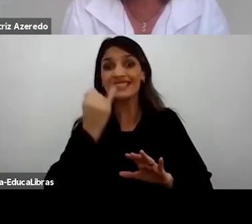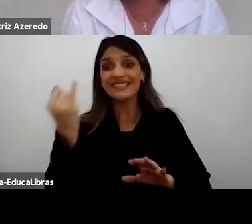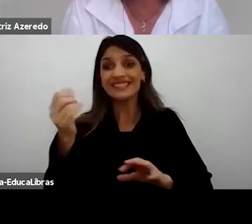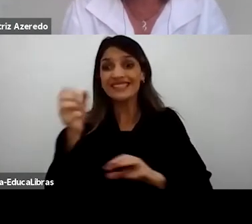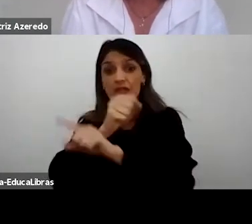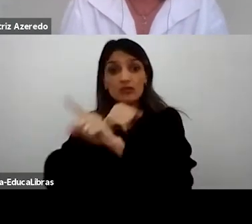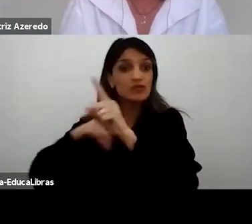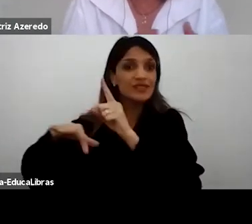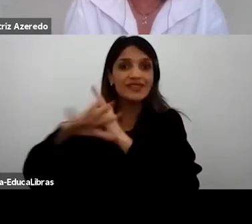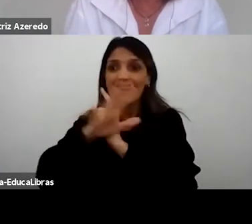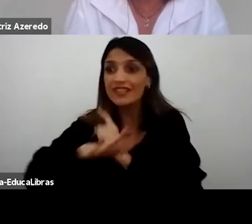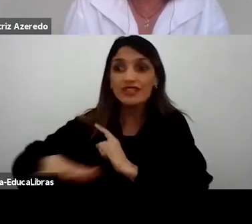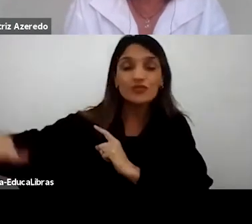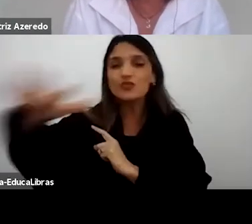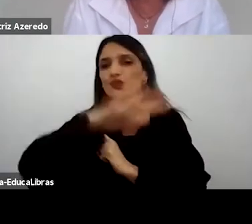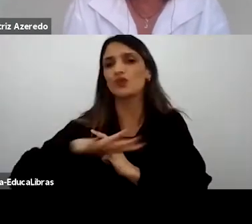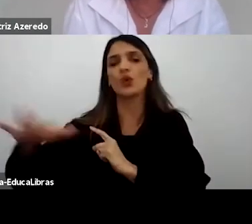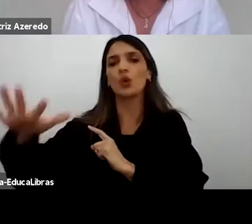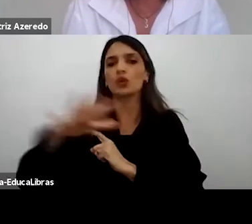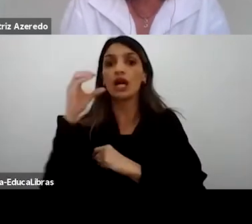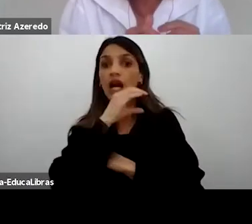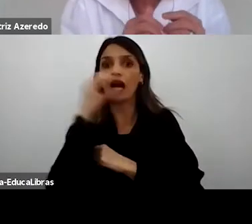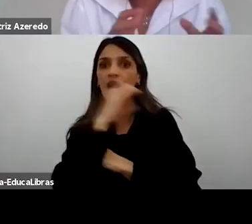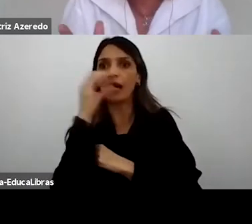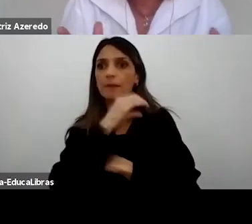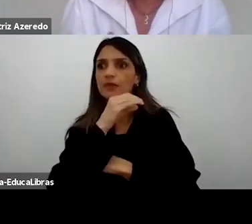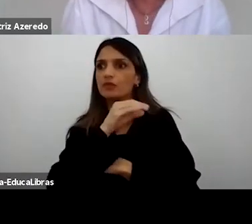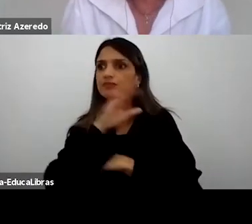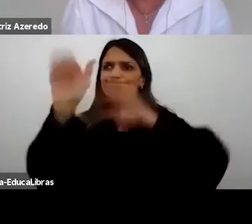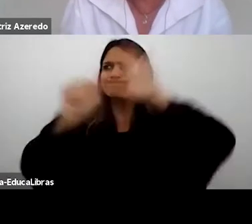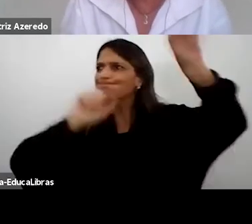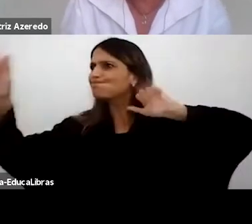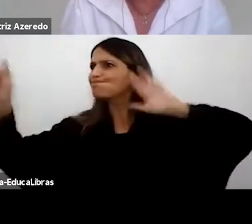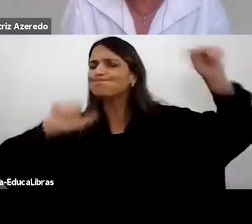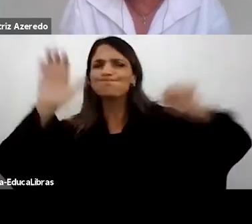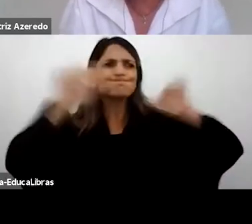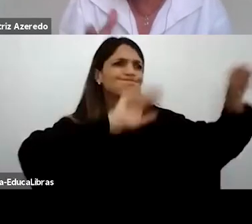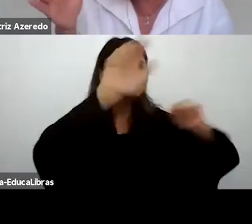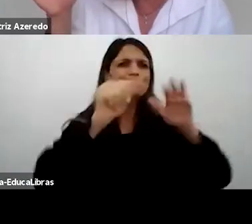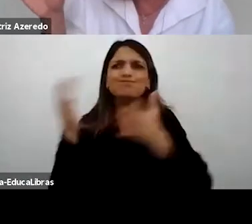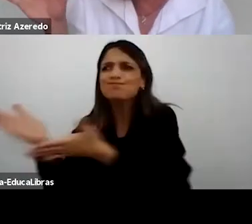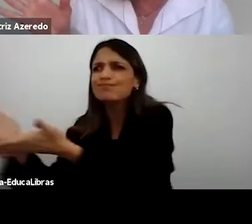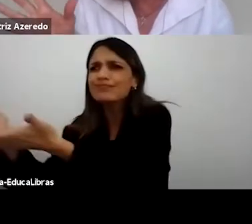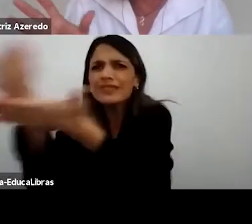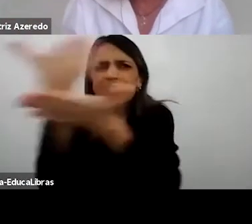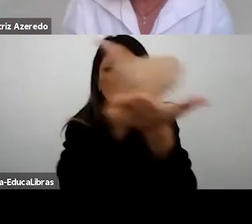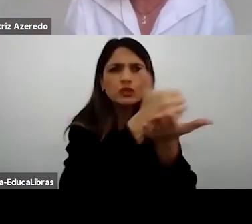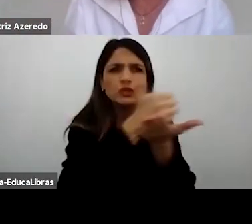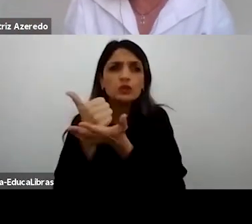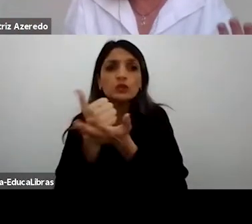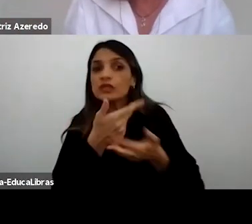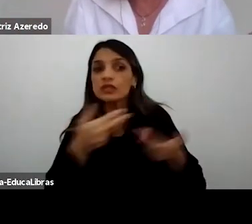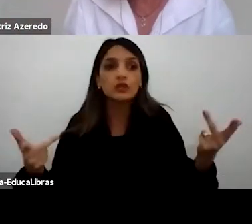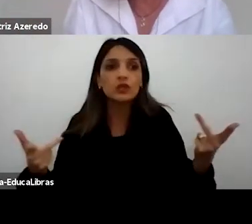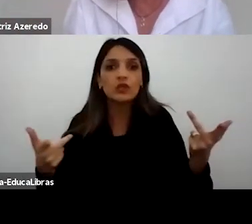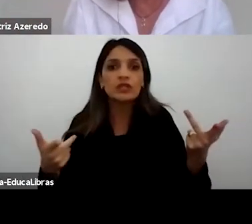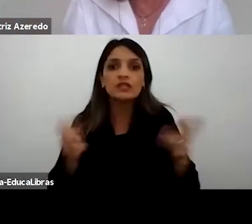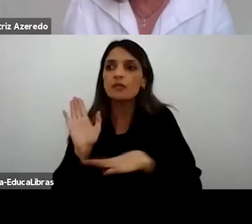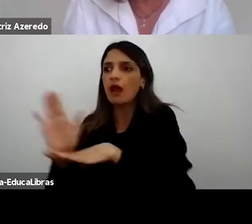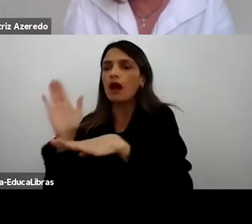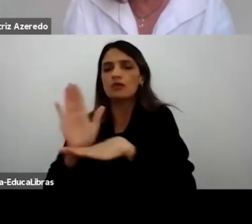civil organizada, que rapidamente se mobilizou para atender, né, as questões emergenciais e estão até